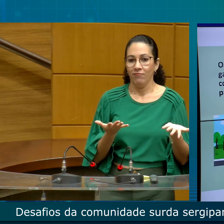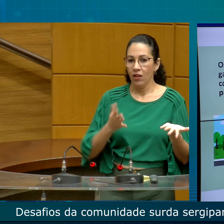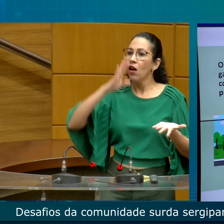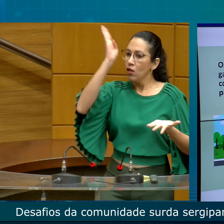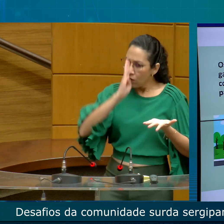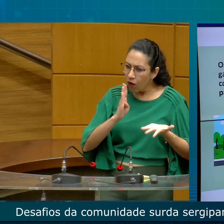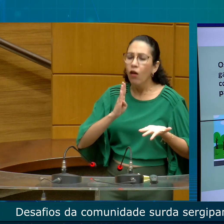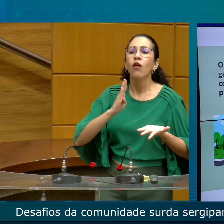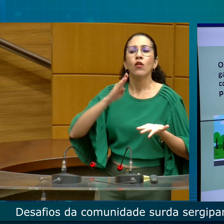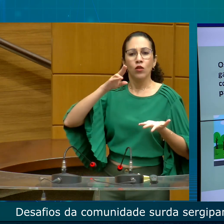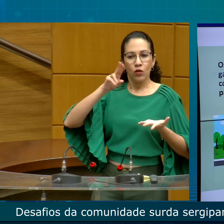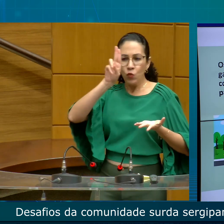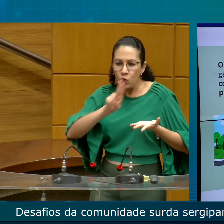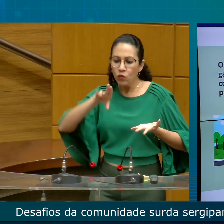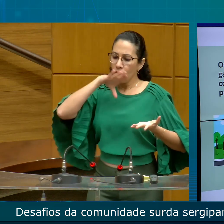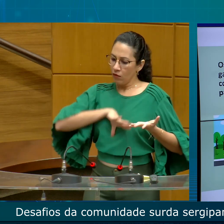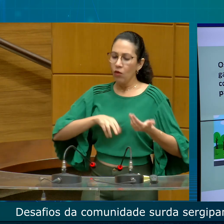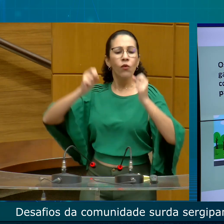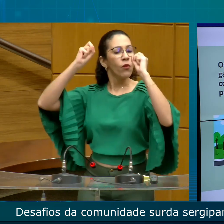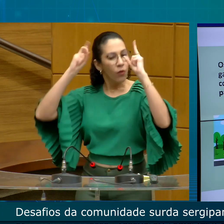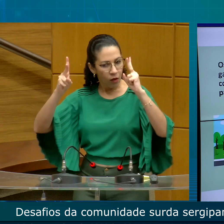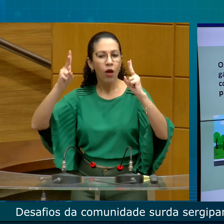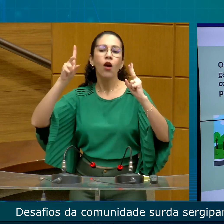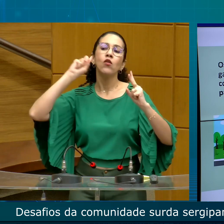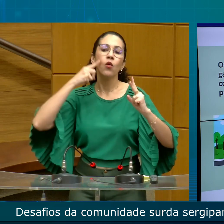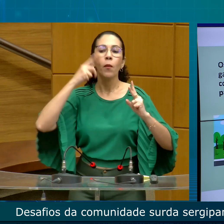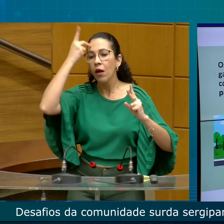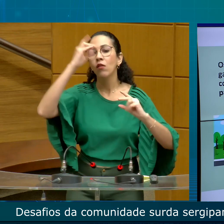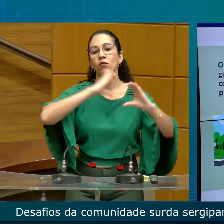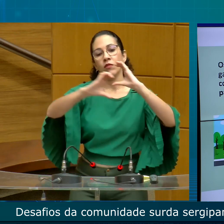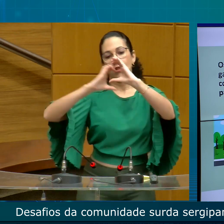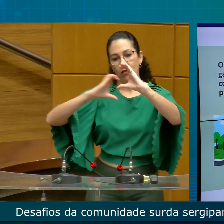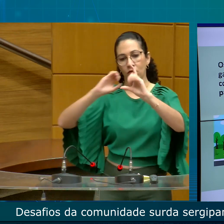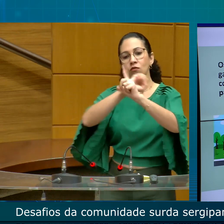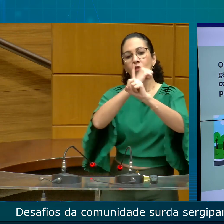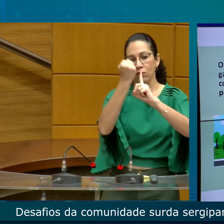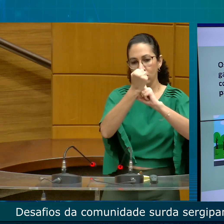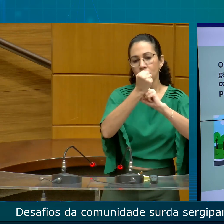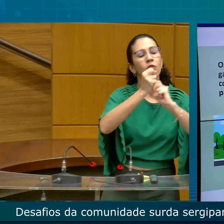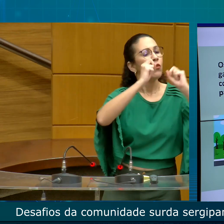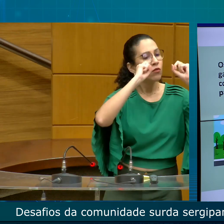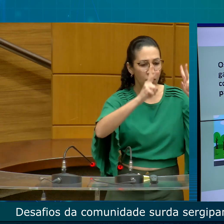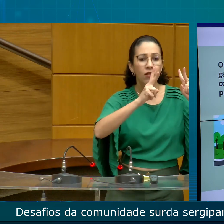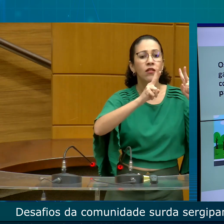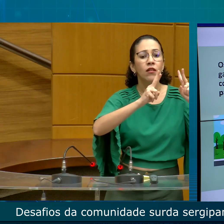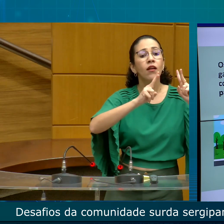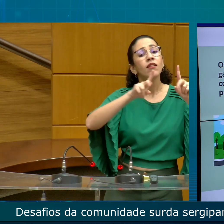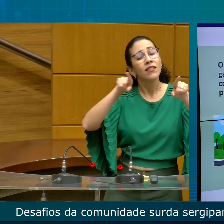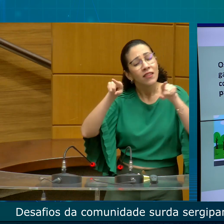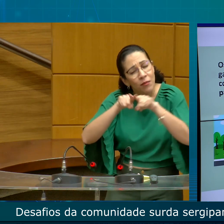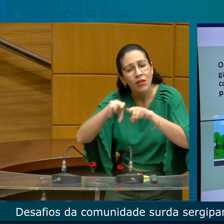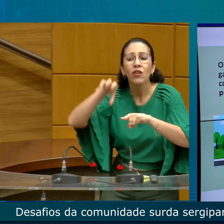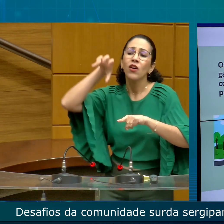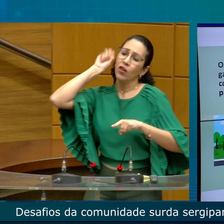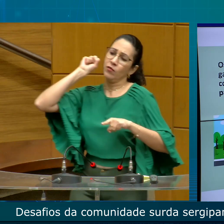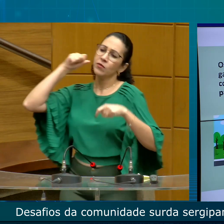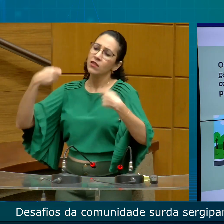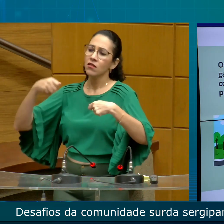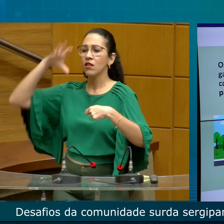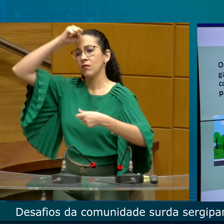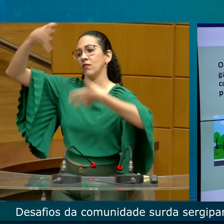da segunda língua. Isso é necessário ser obrigatório, porque é uma língua do nosso país, precisa ter a comunicação com a